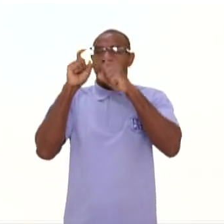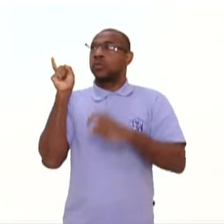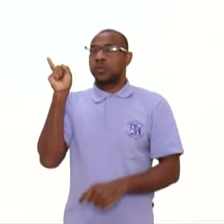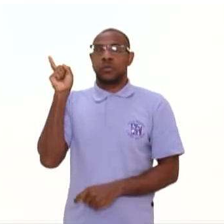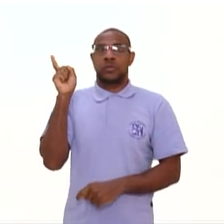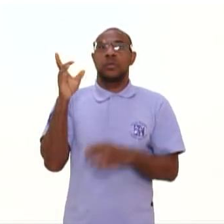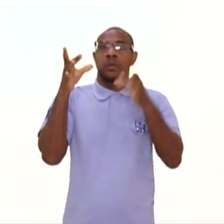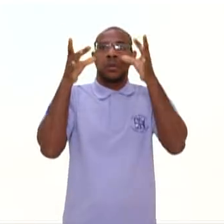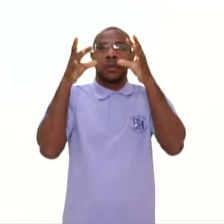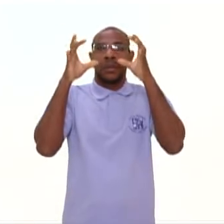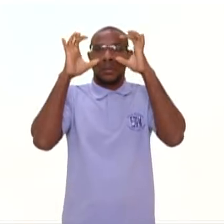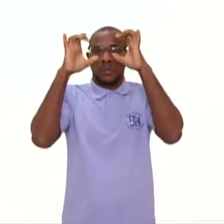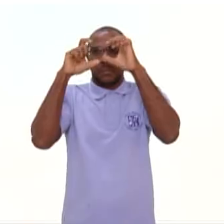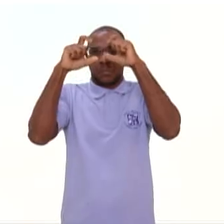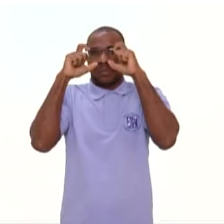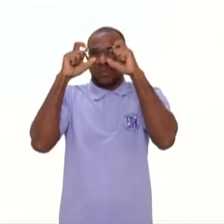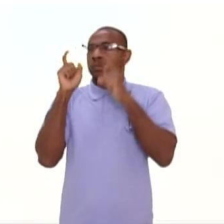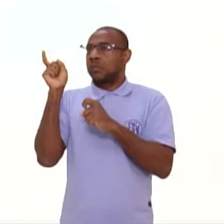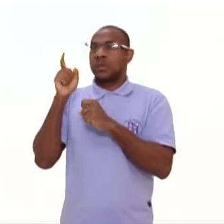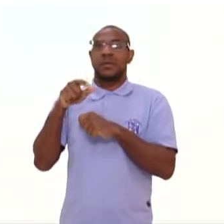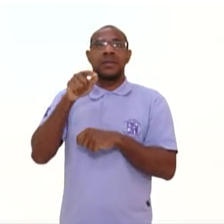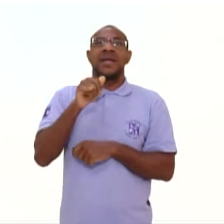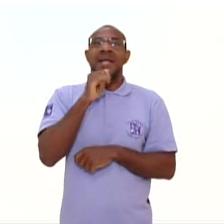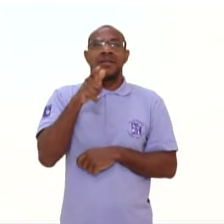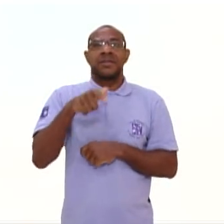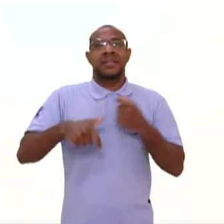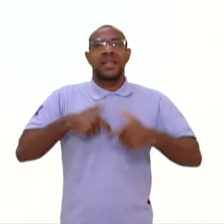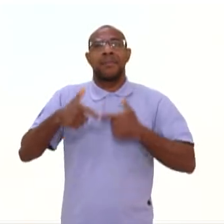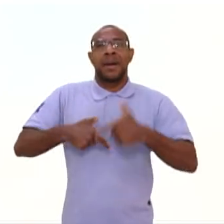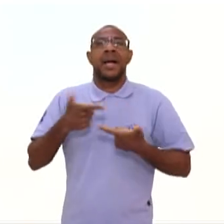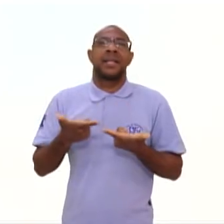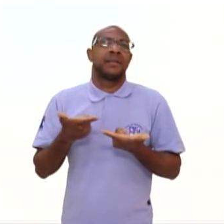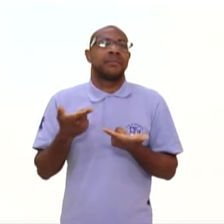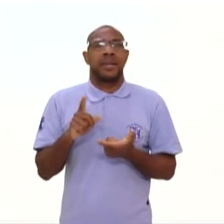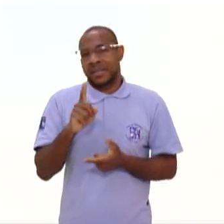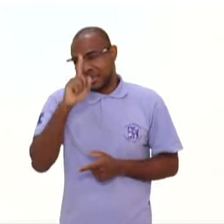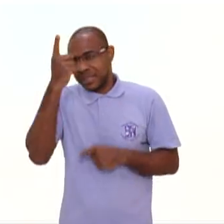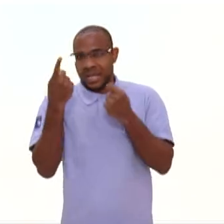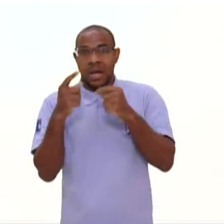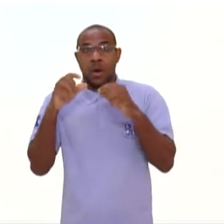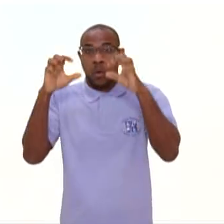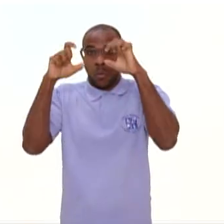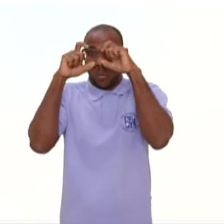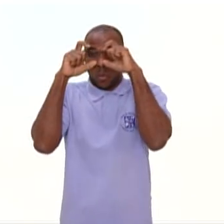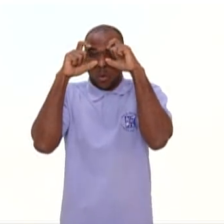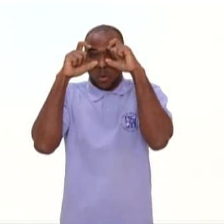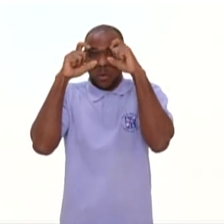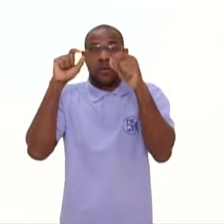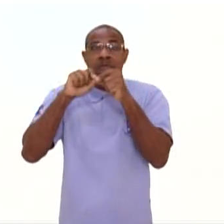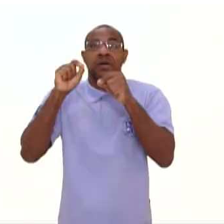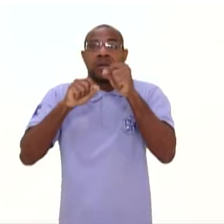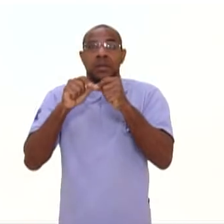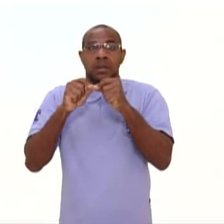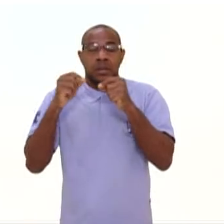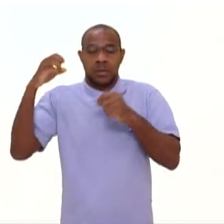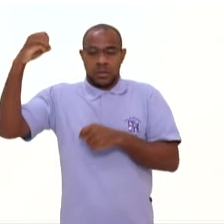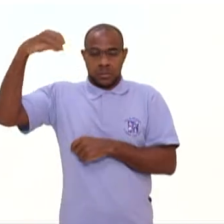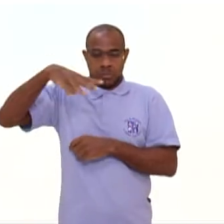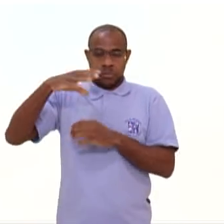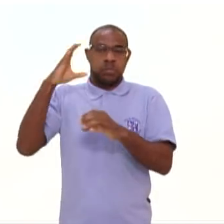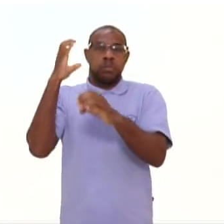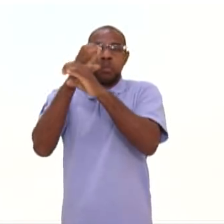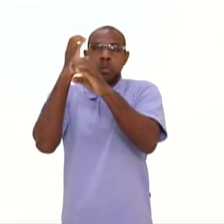lentes de óculos. Aqui, o pessoal que trabalha ali para estar criando, por exemplo, o óculos, eles fazem essa projeção de bloqueio